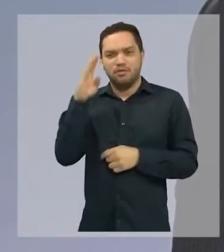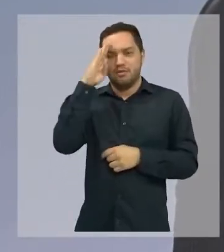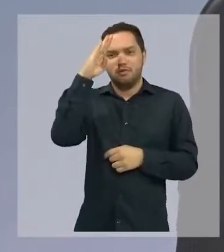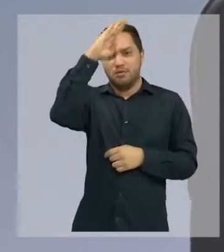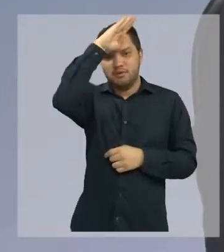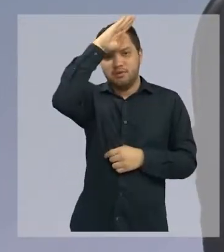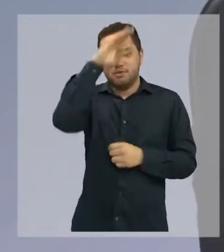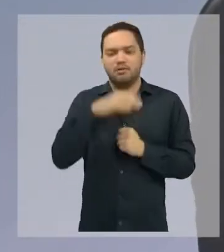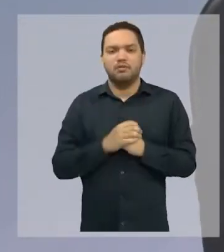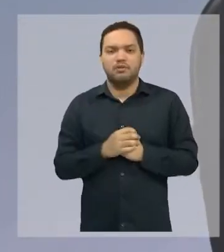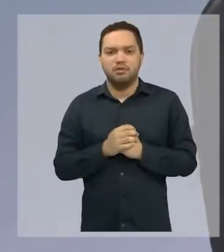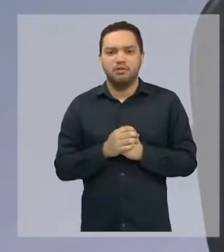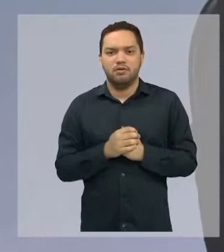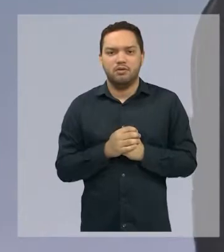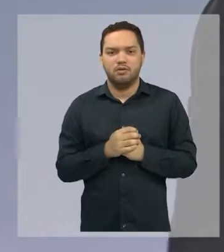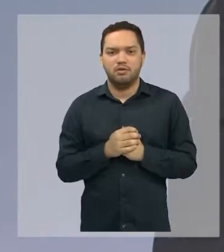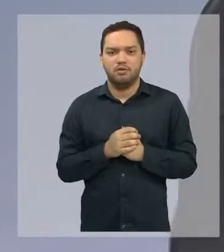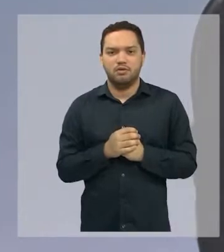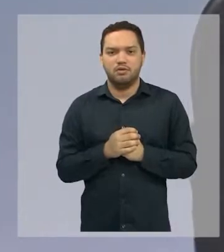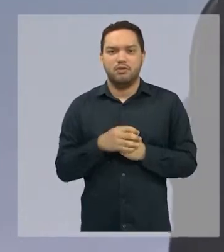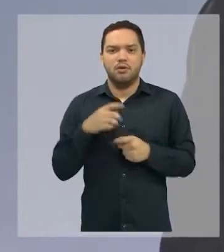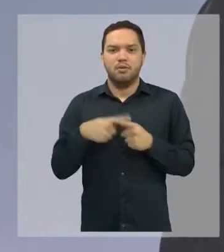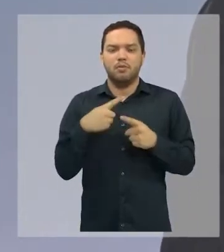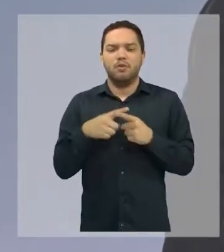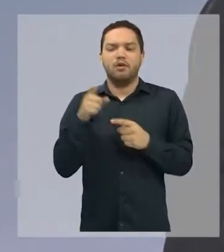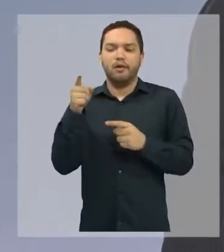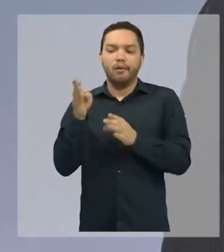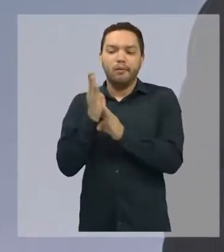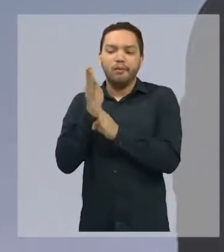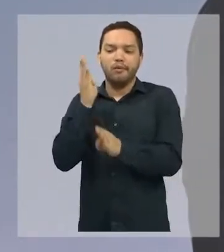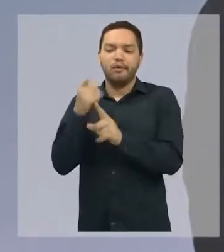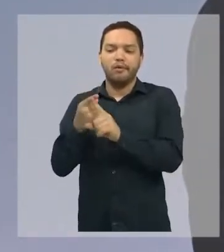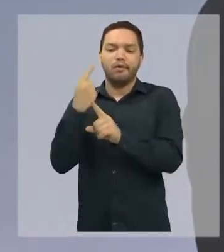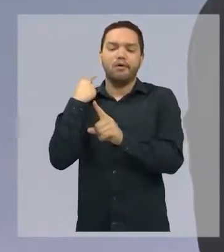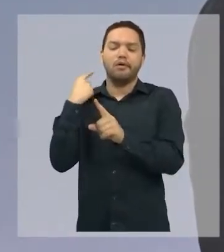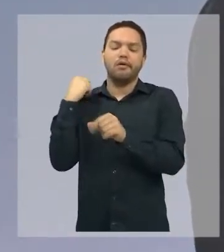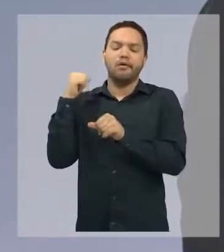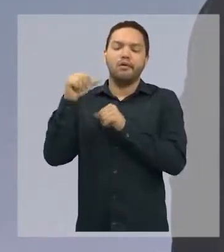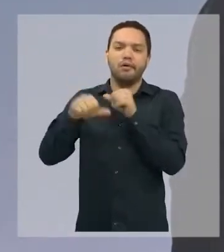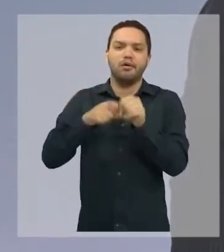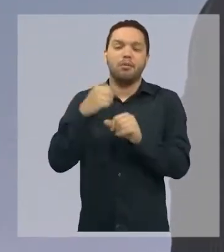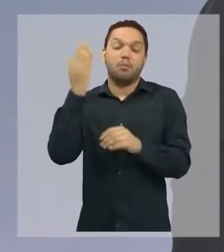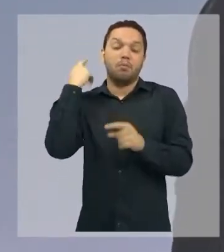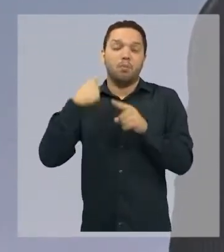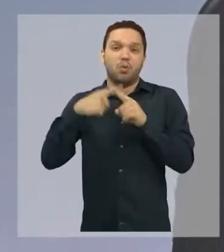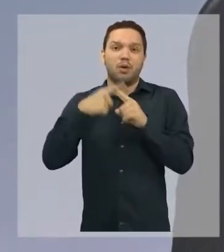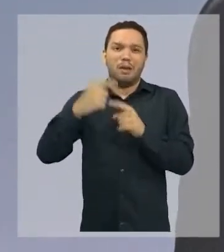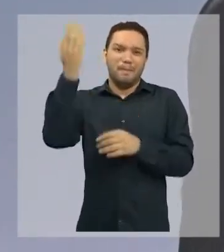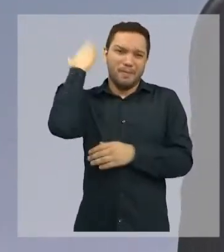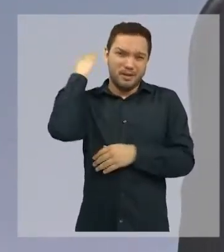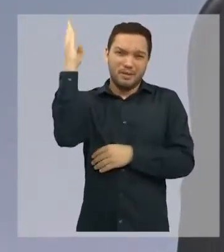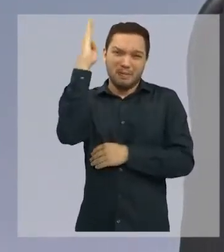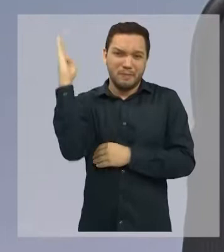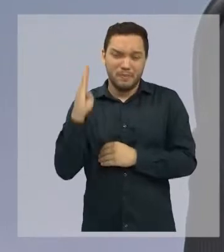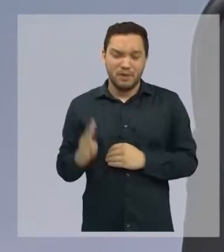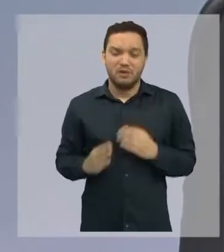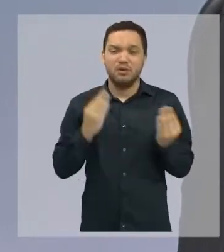um produto de uma mudança no ecossistema. Qual era a realidade no Brasil, professor